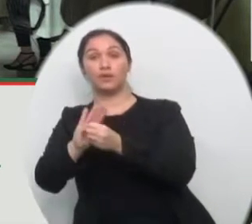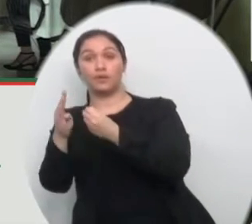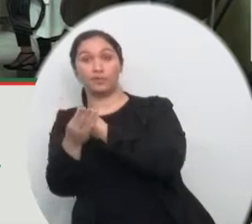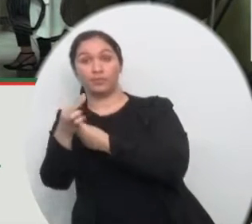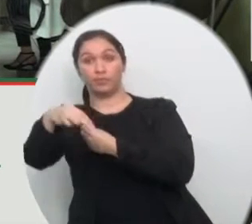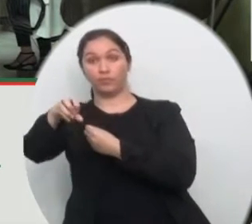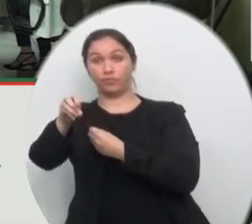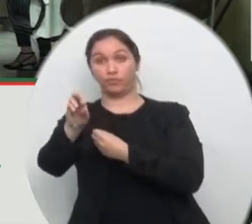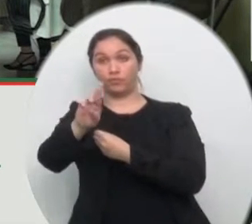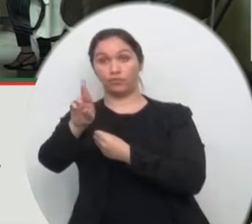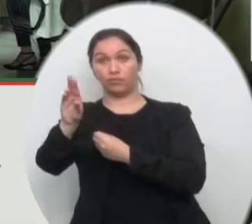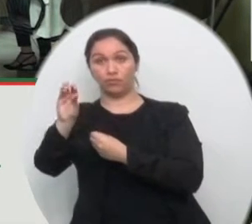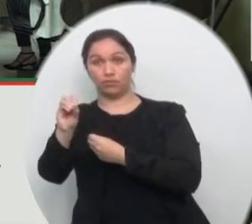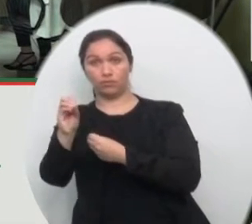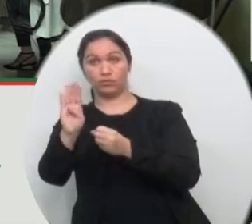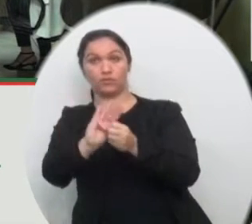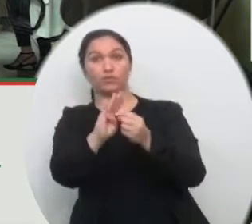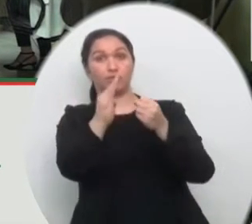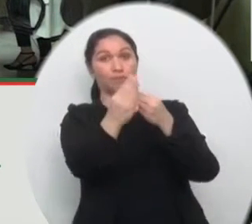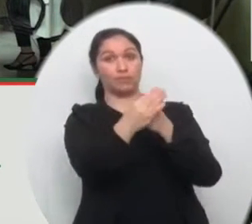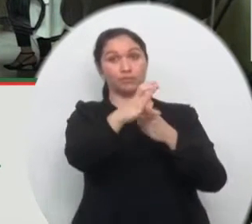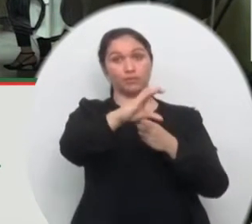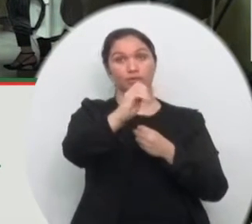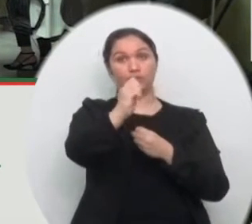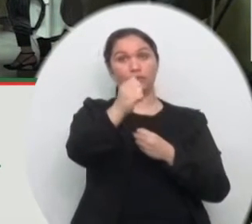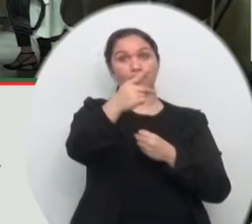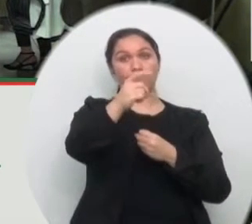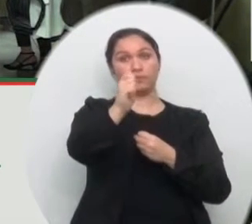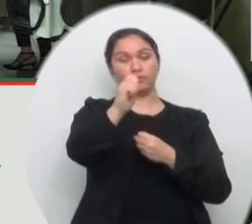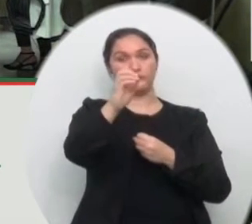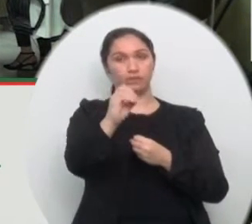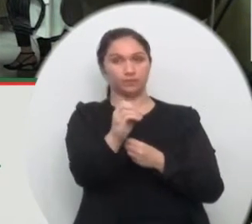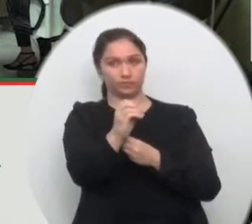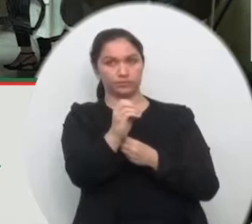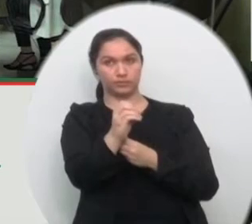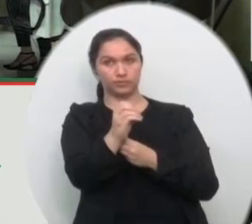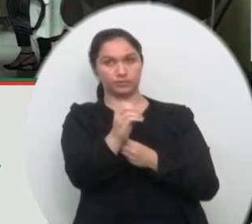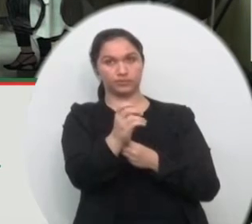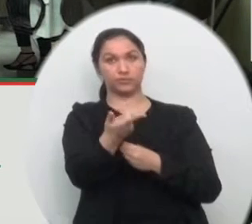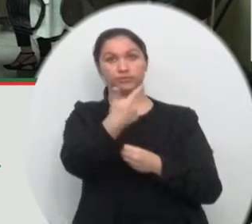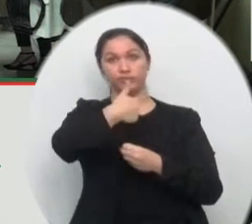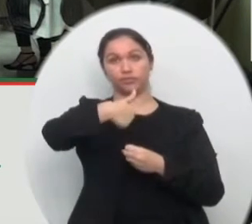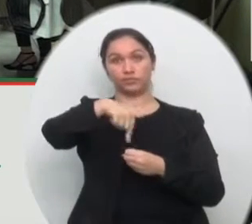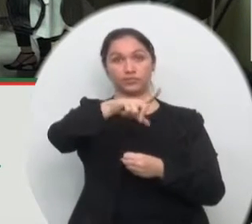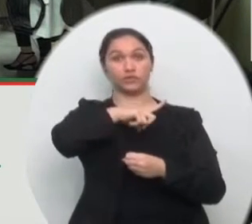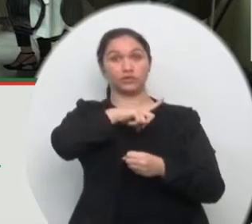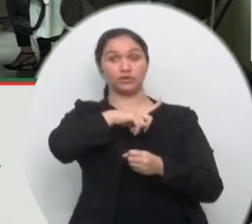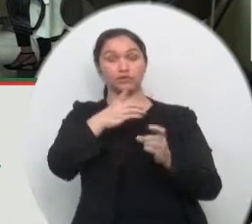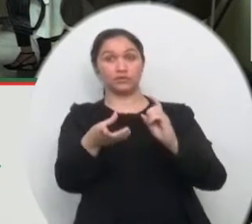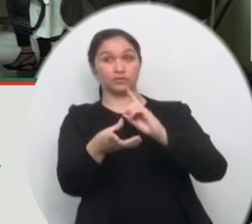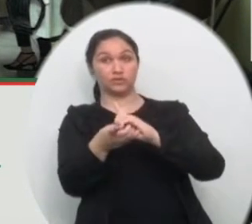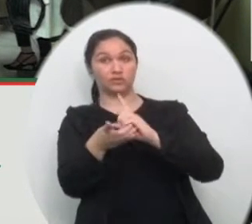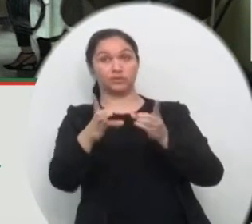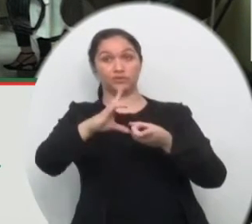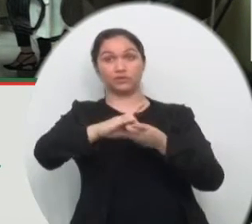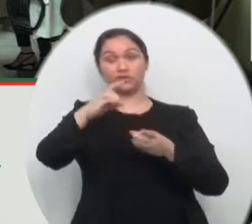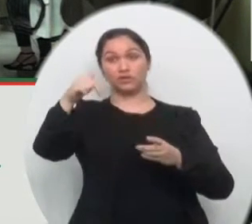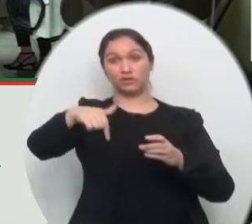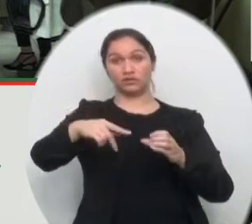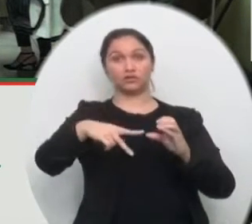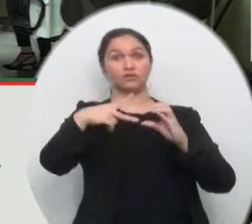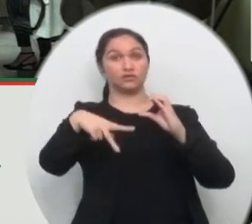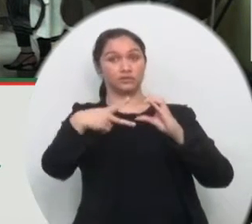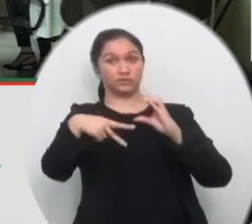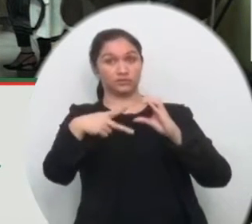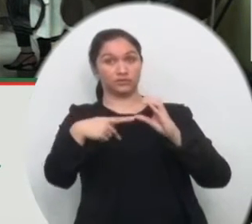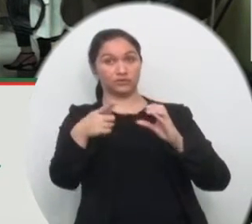Capão Bonito, dizer que nesta casa nós exercemos a democracia diariamente. Os vereadores nunca se furtaram